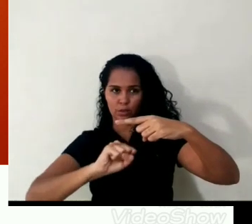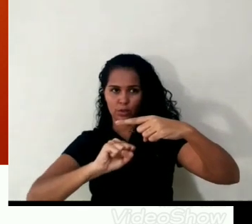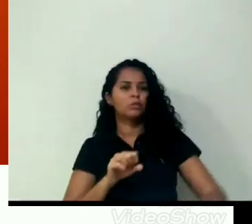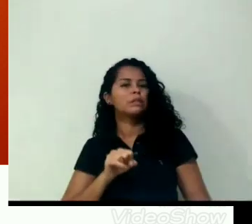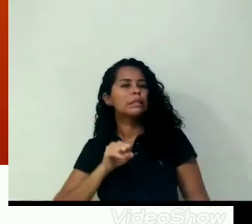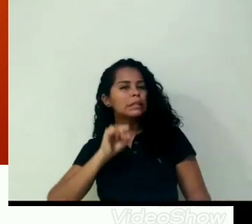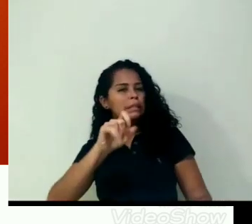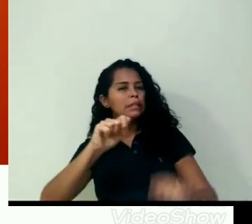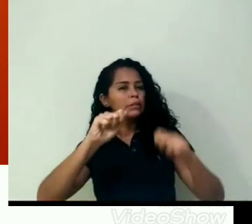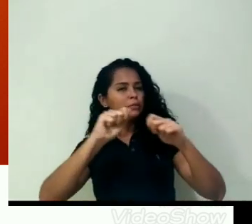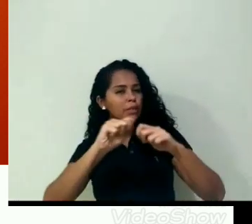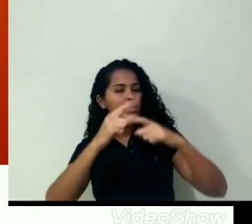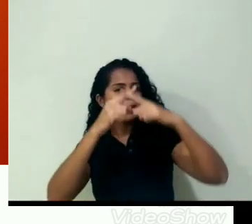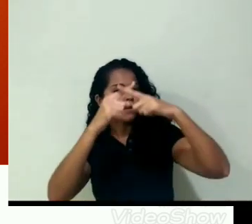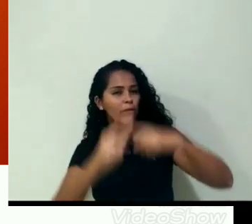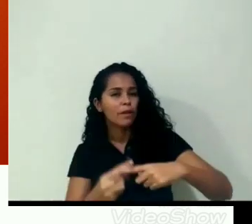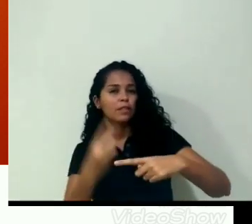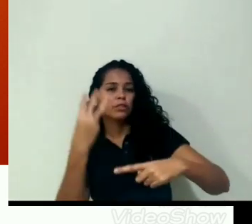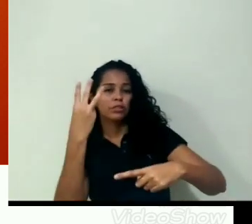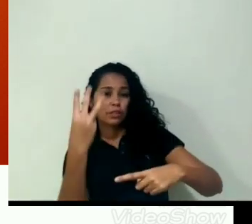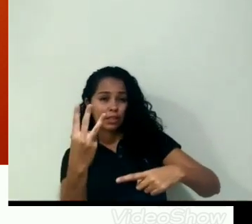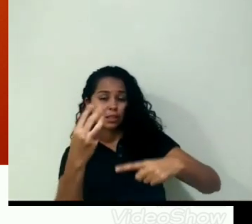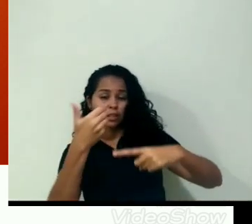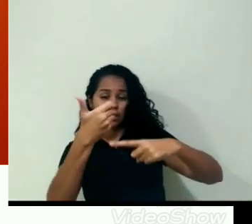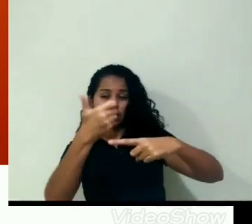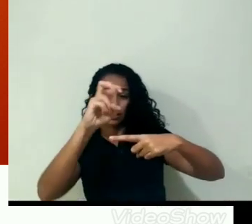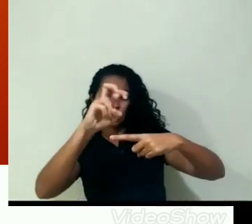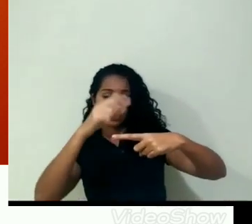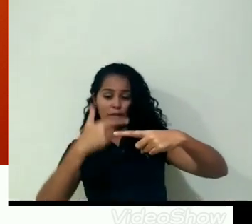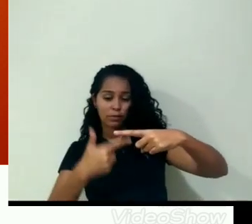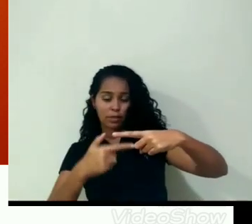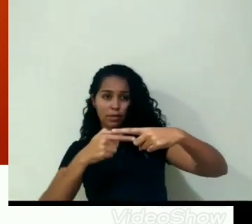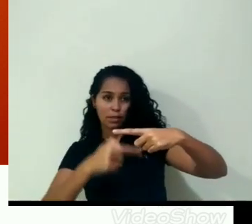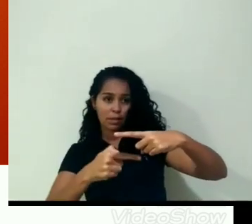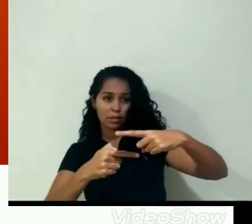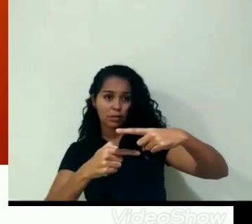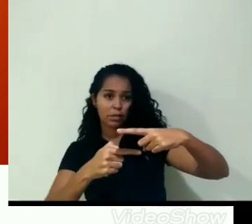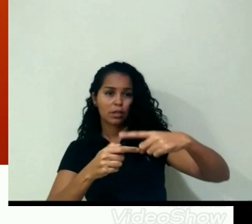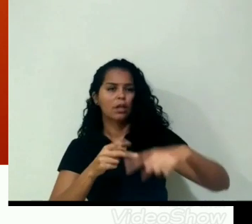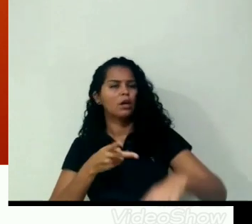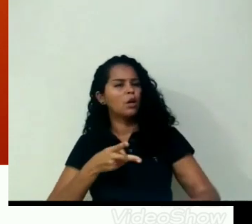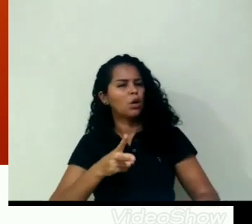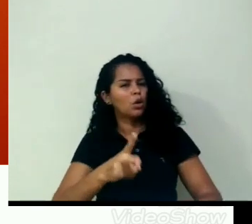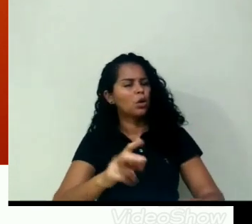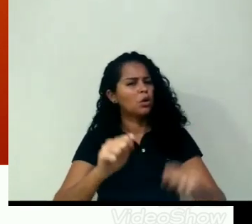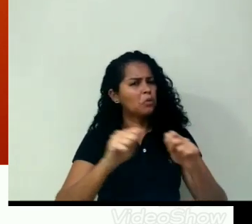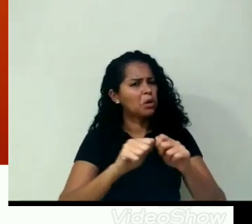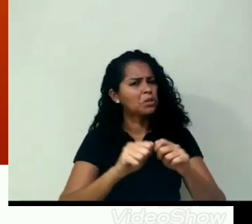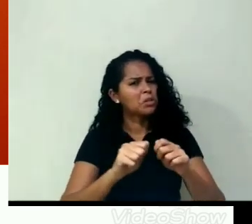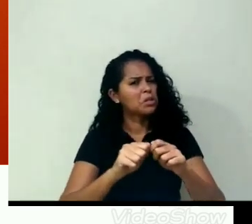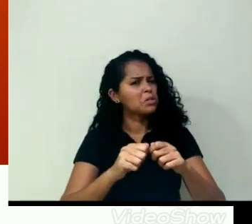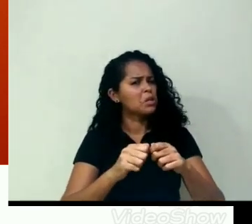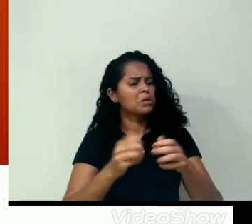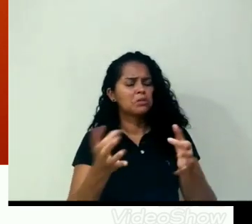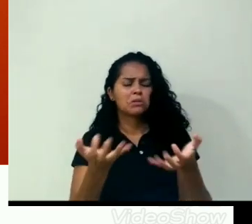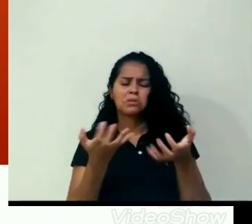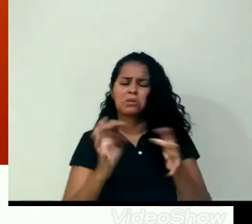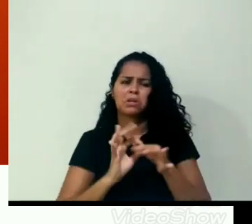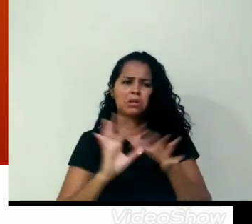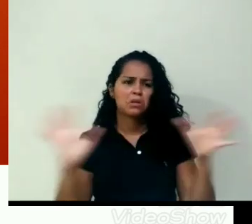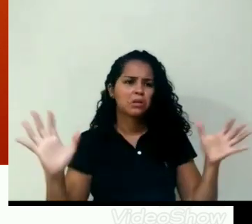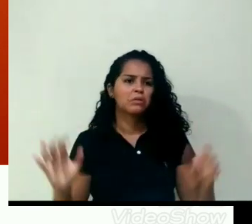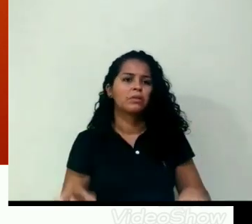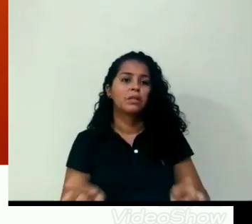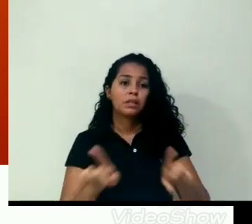27. E você continua fazendo isso até onde você quiser. O mesmo para 1 sexto, que é equivalente a 2 dozeavos, a